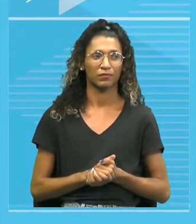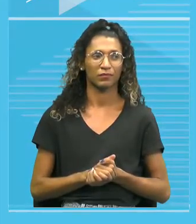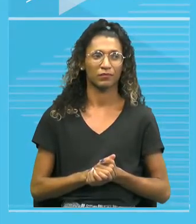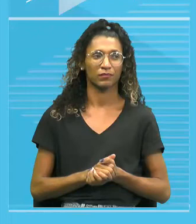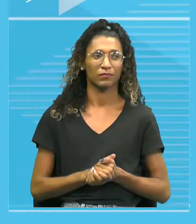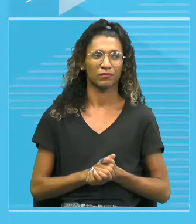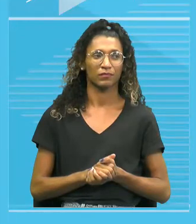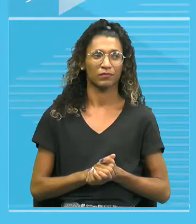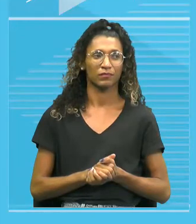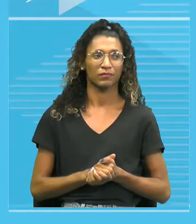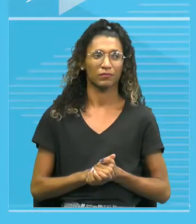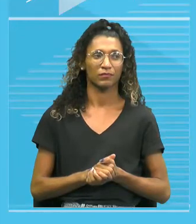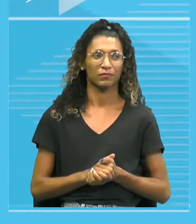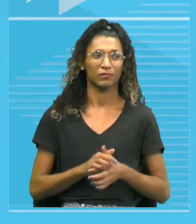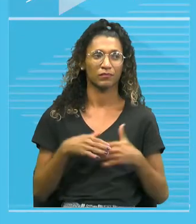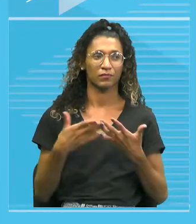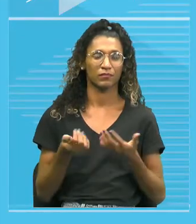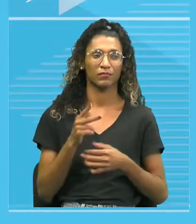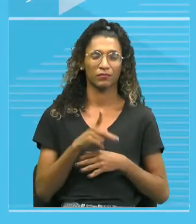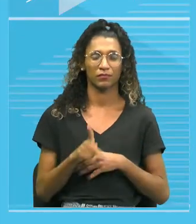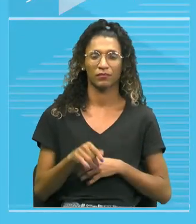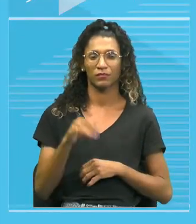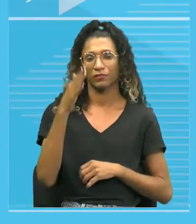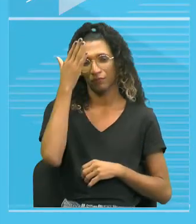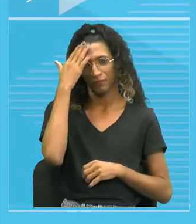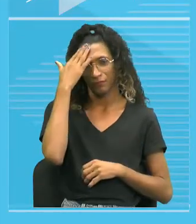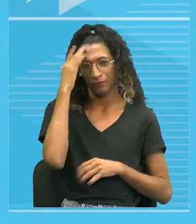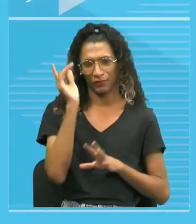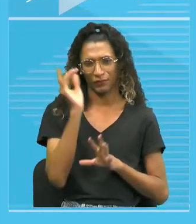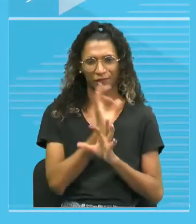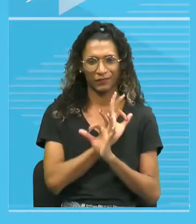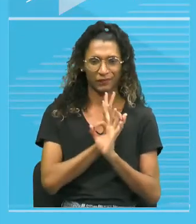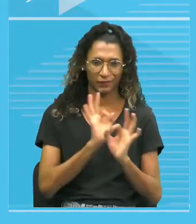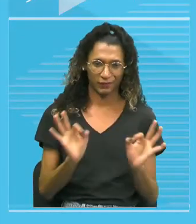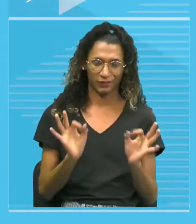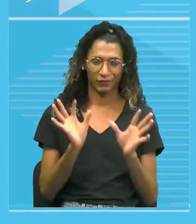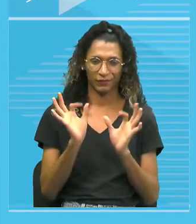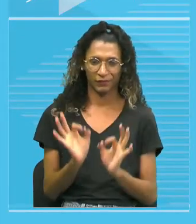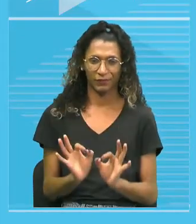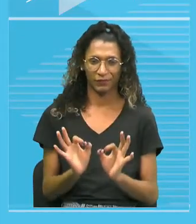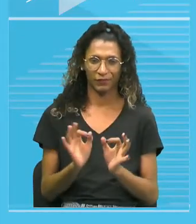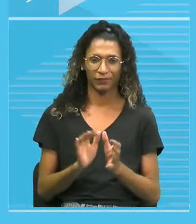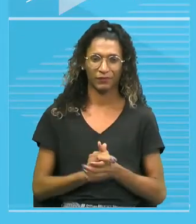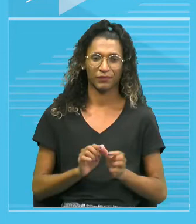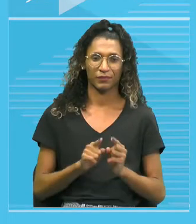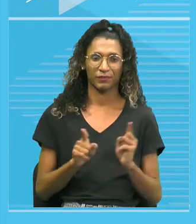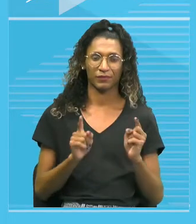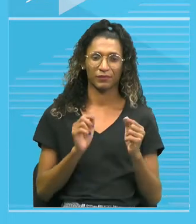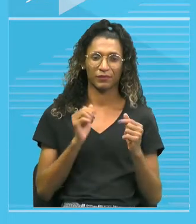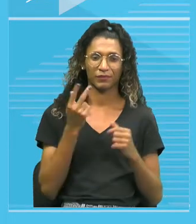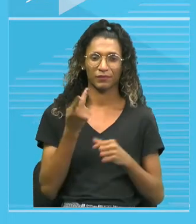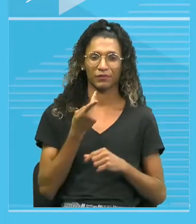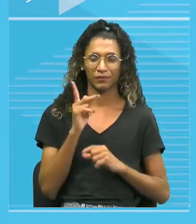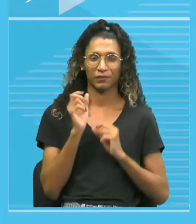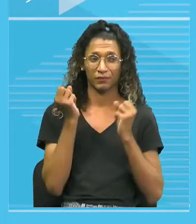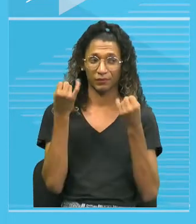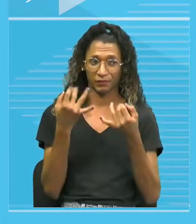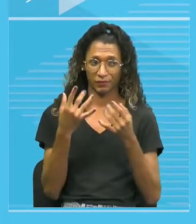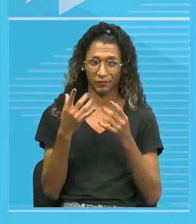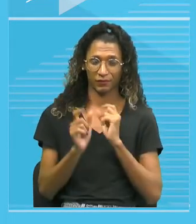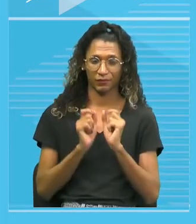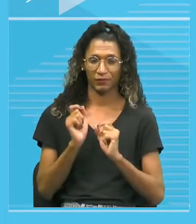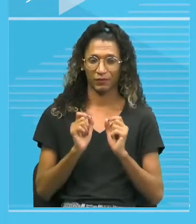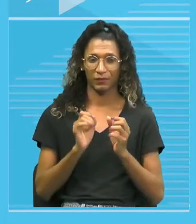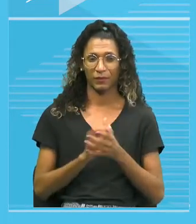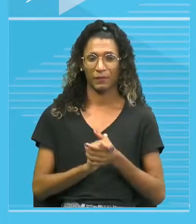Bom, tá bom, professor, entendi, bacana, bonitinho, legal, mas me diga uma coisa.